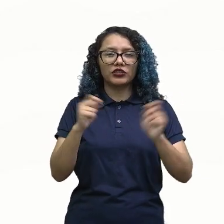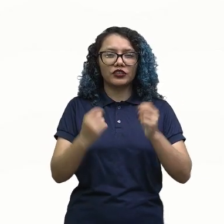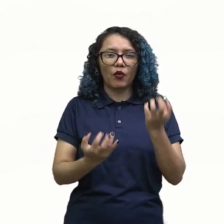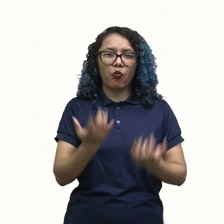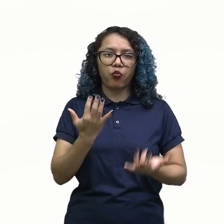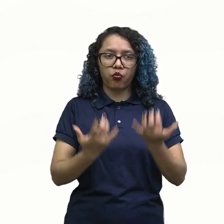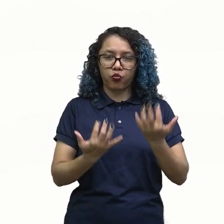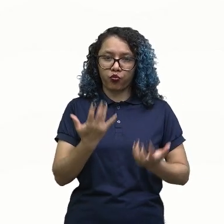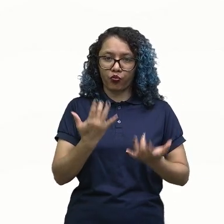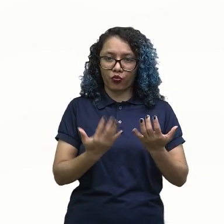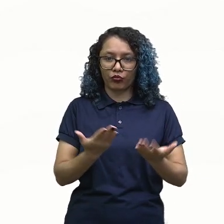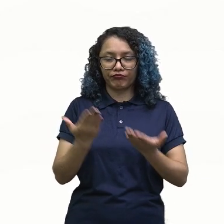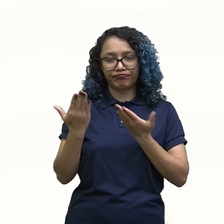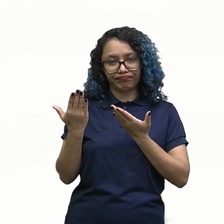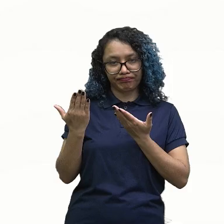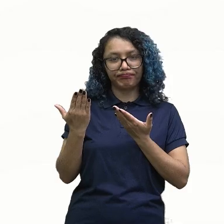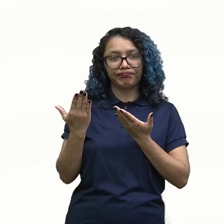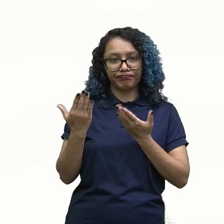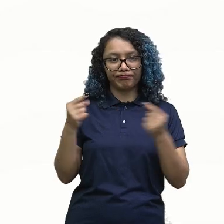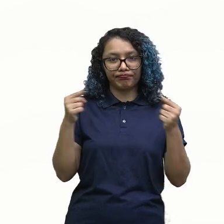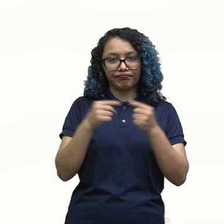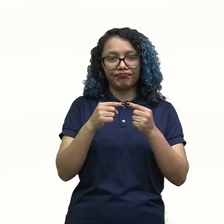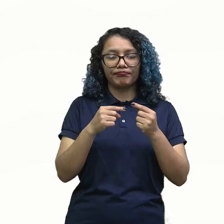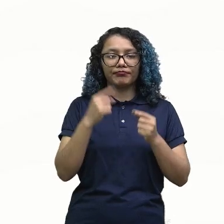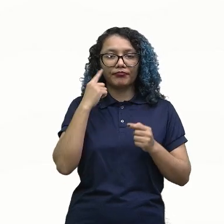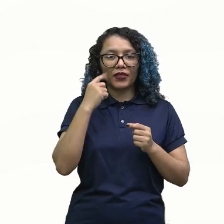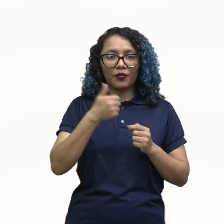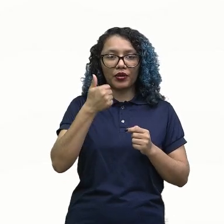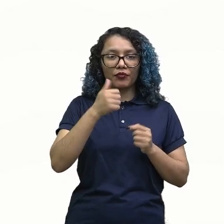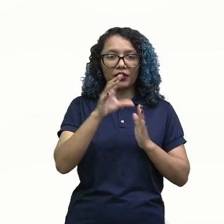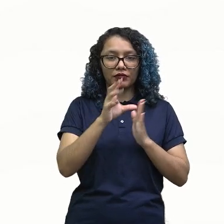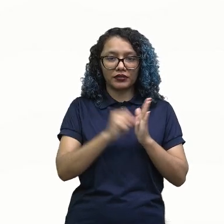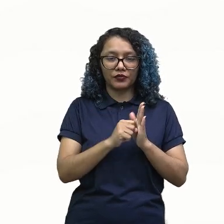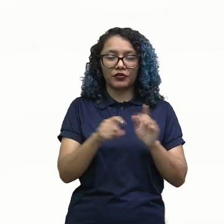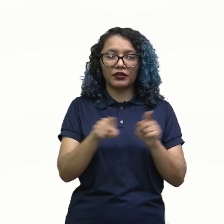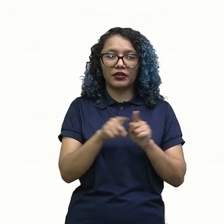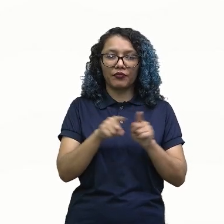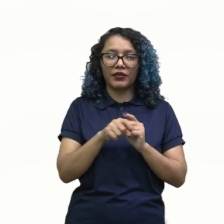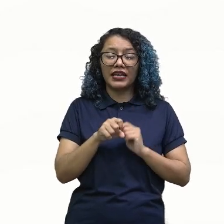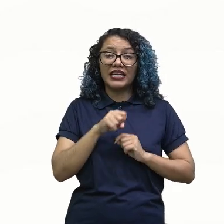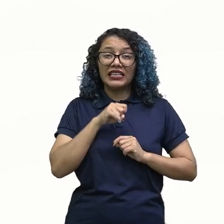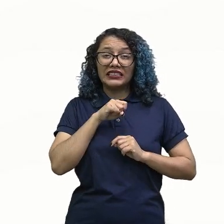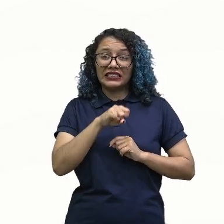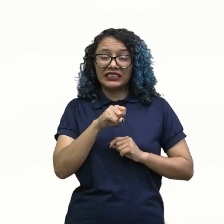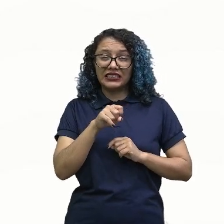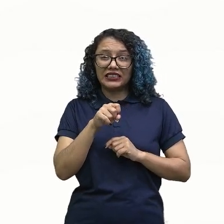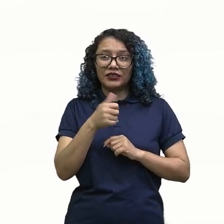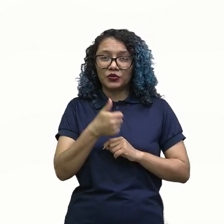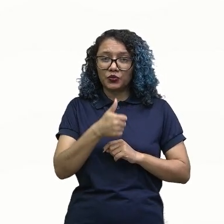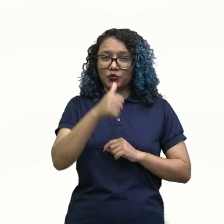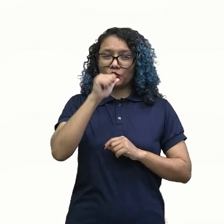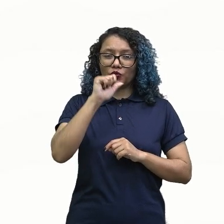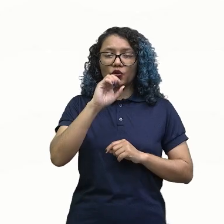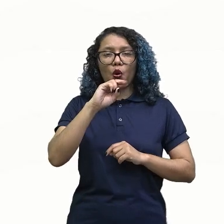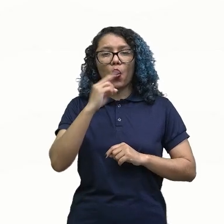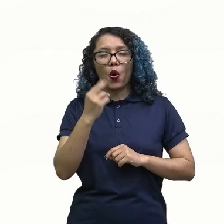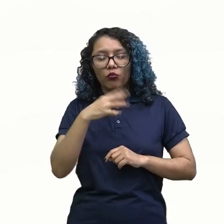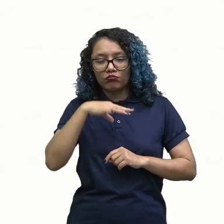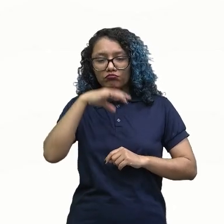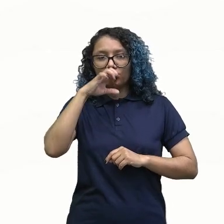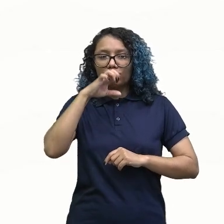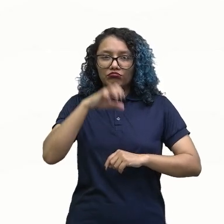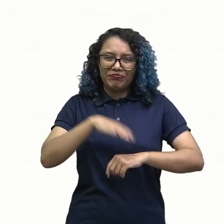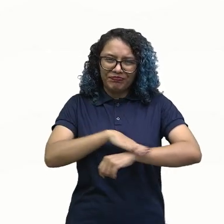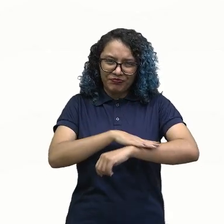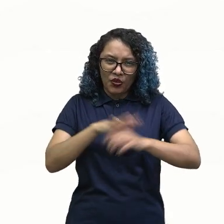né? Por causa disso aqui. Nós temos tóxico se ingerido em contato com a pele ou se inalado, né?